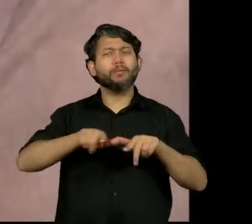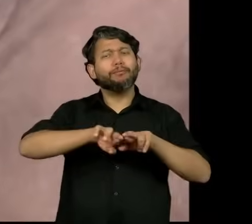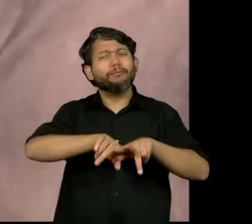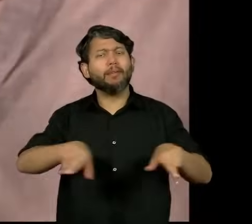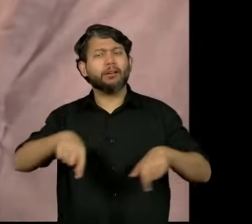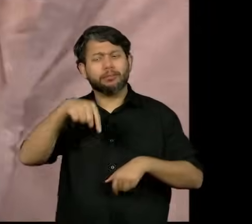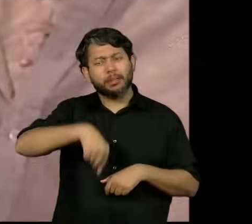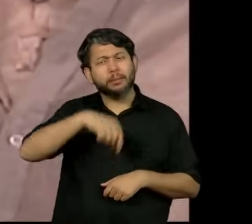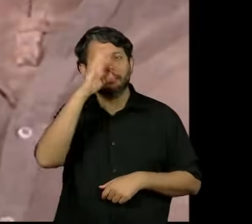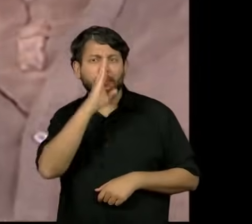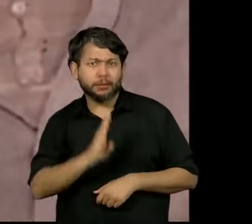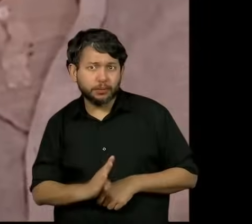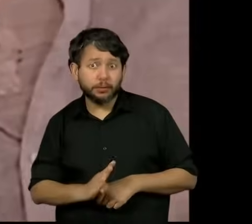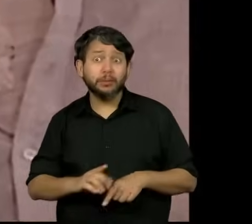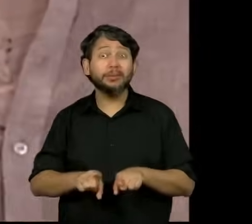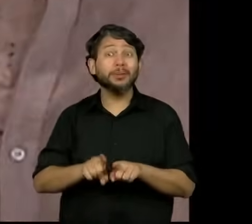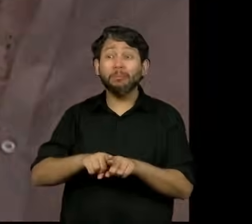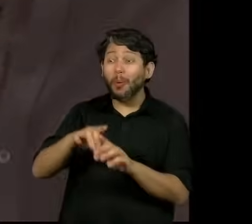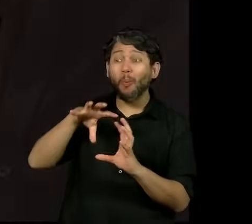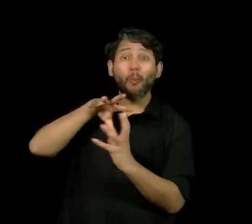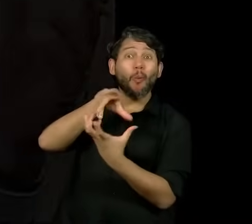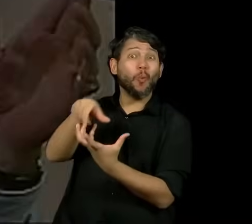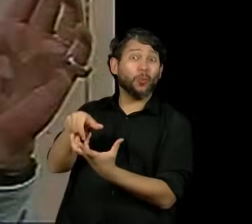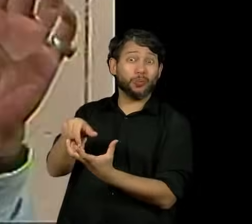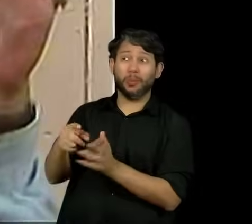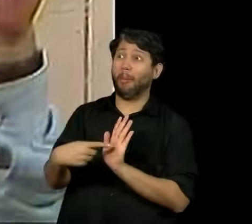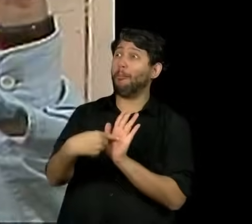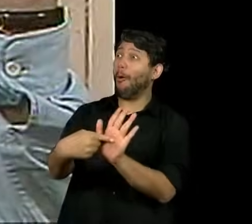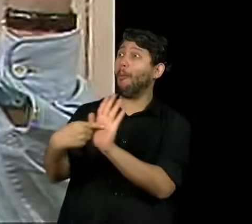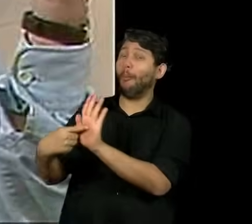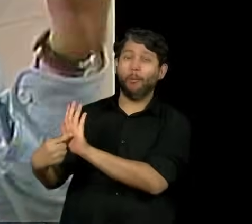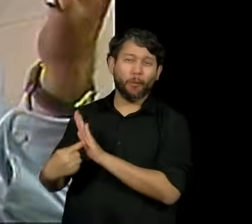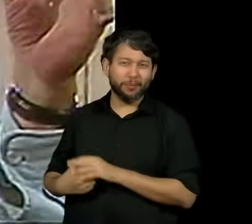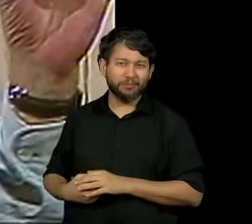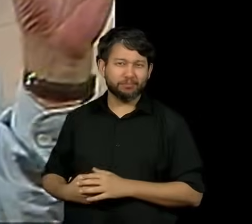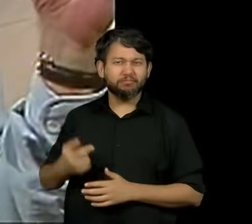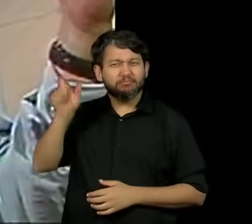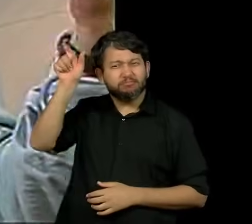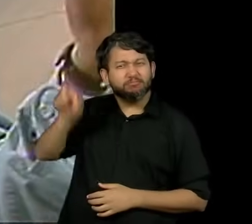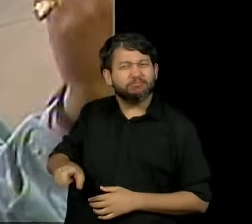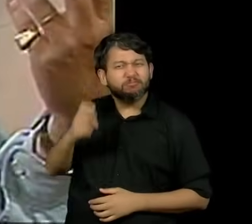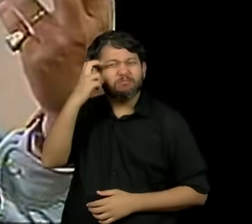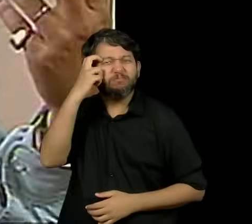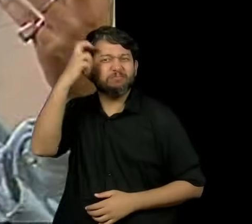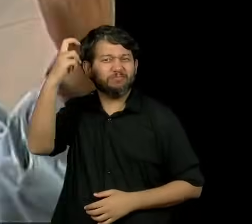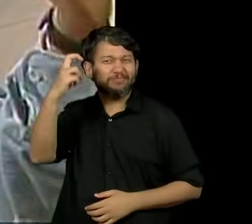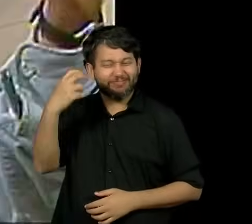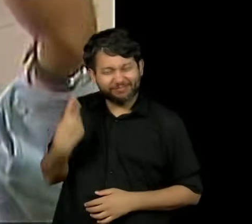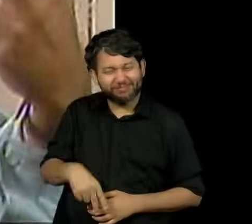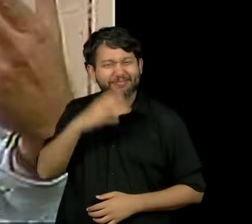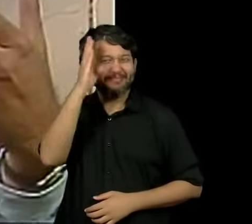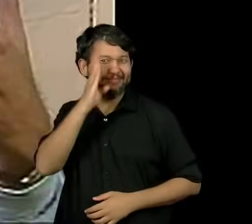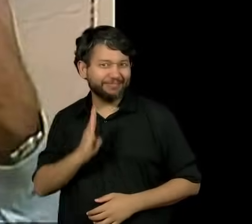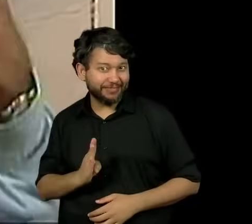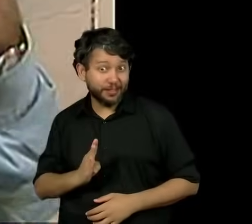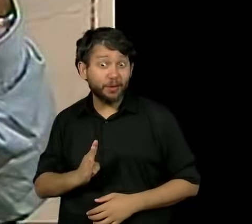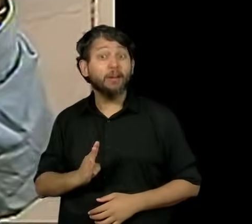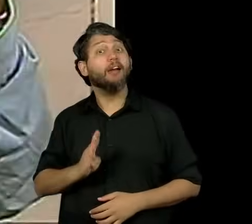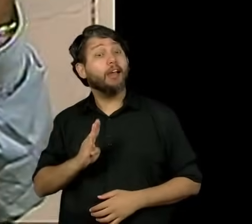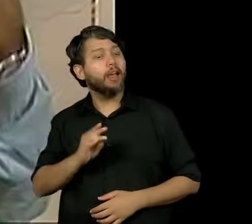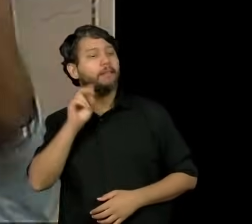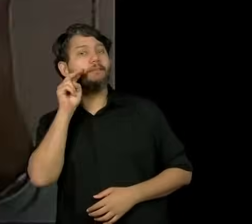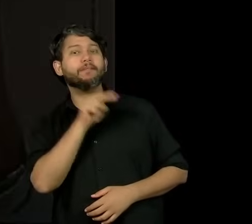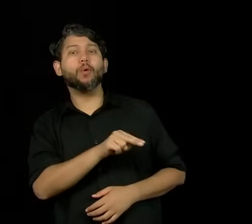no Brasil e nas telinhas de todo o planeta. E foi esse gênio da nossa televisão que acabou revelando outro